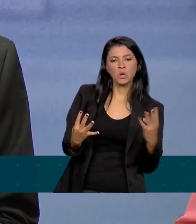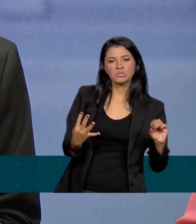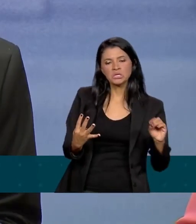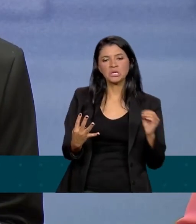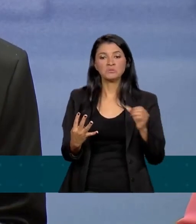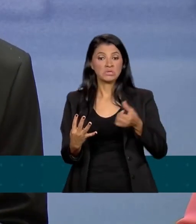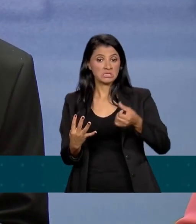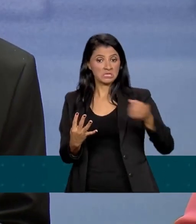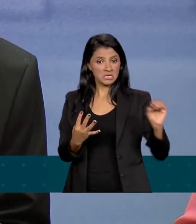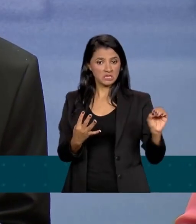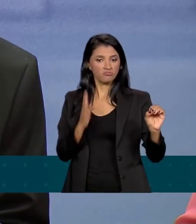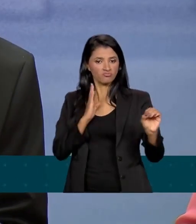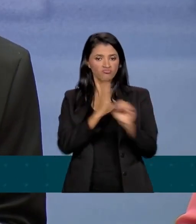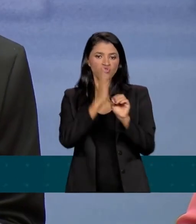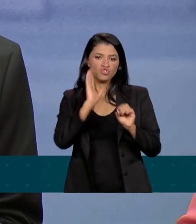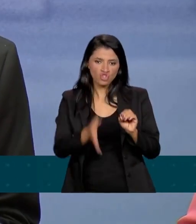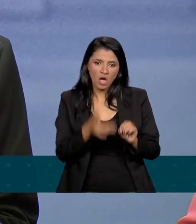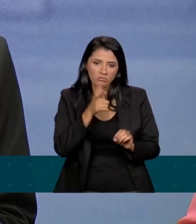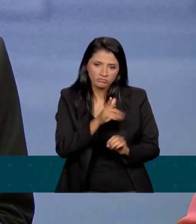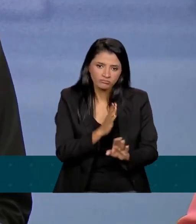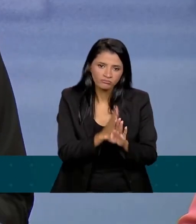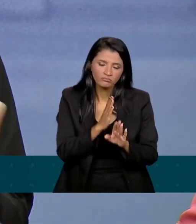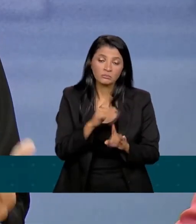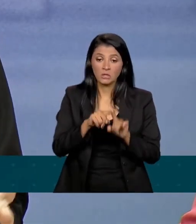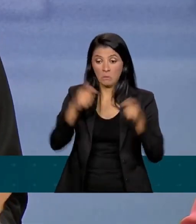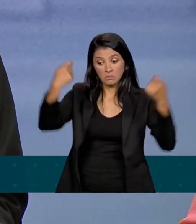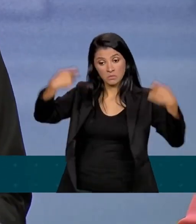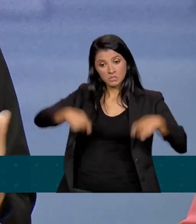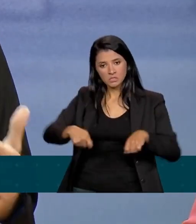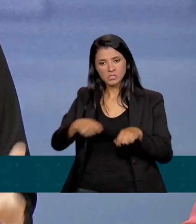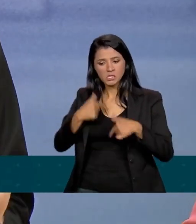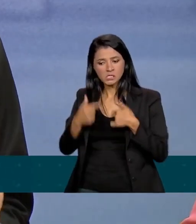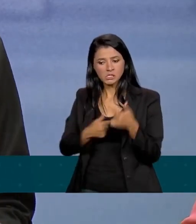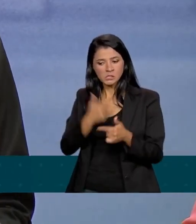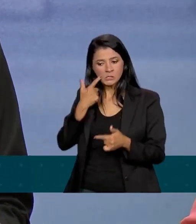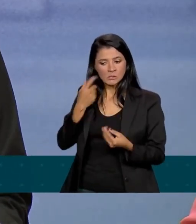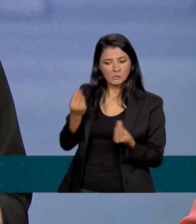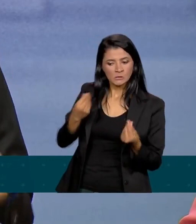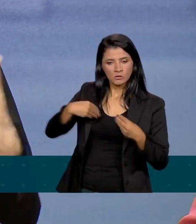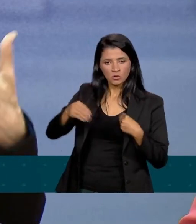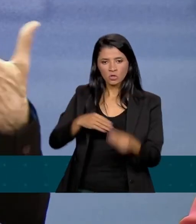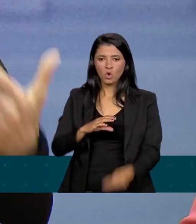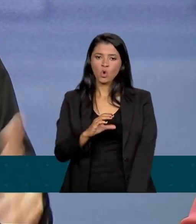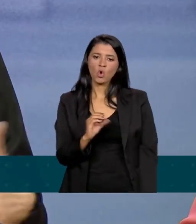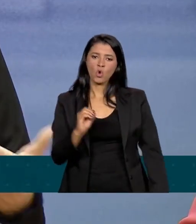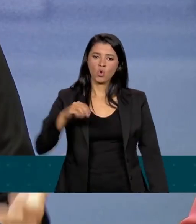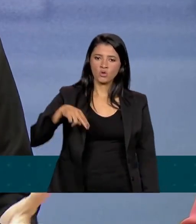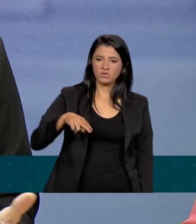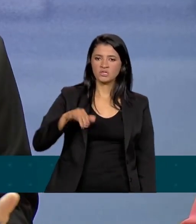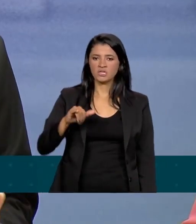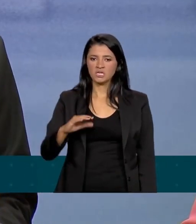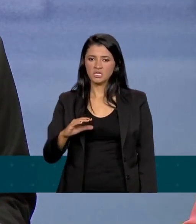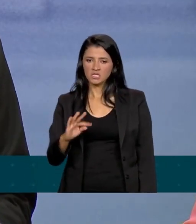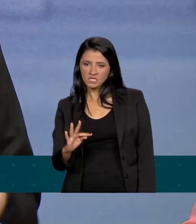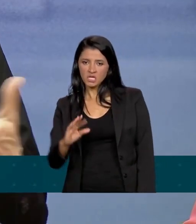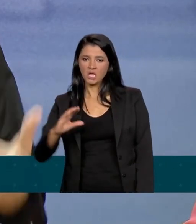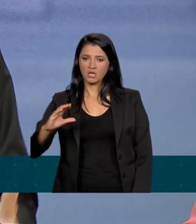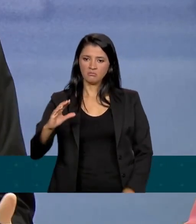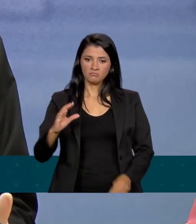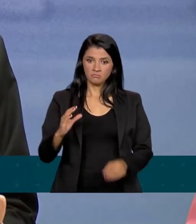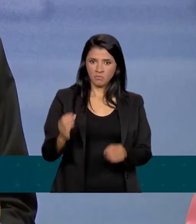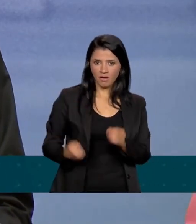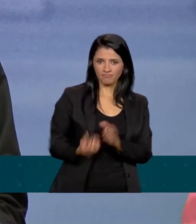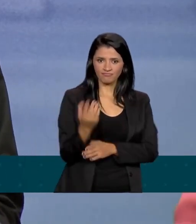600, já são detectáveis. Então, a gente vai ter que trabalhar muito com a Conitec para poder incorporar essas tecnologias novas,